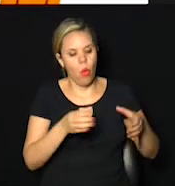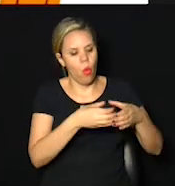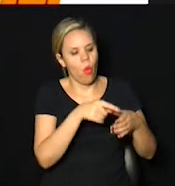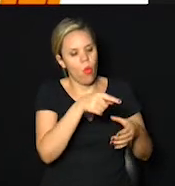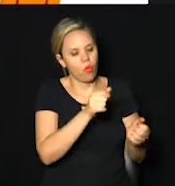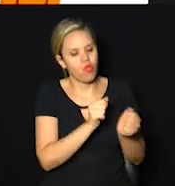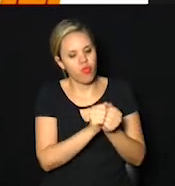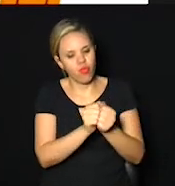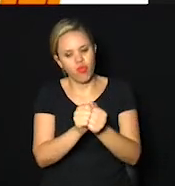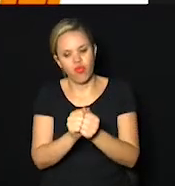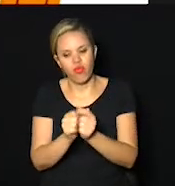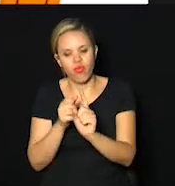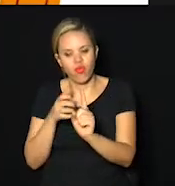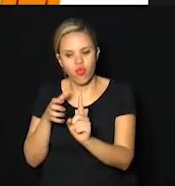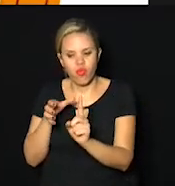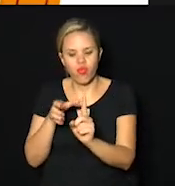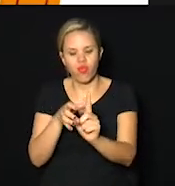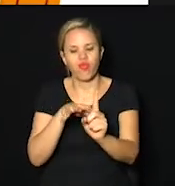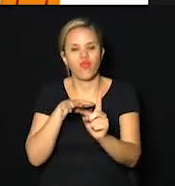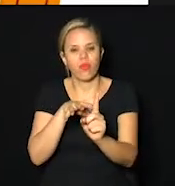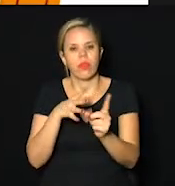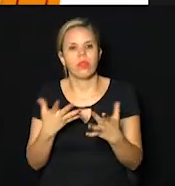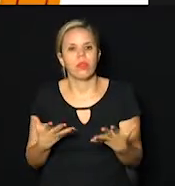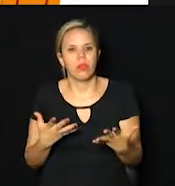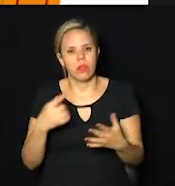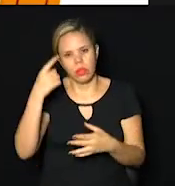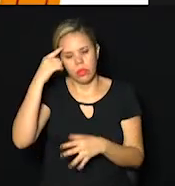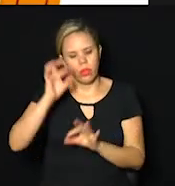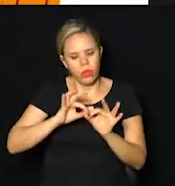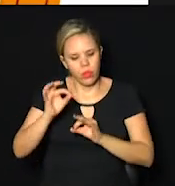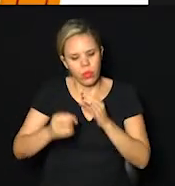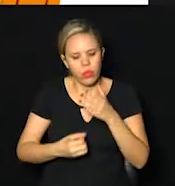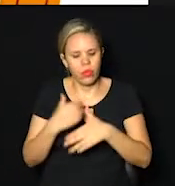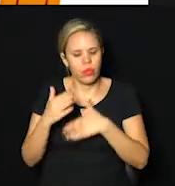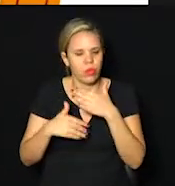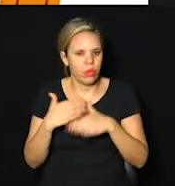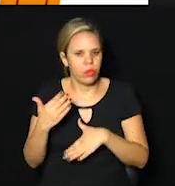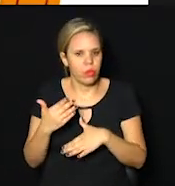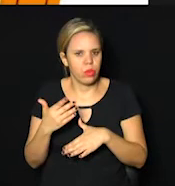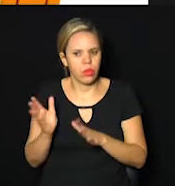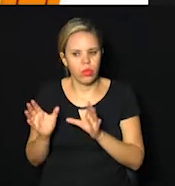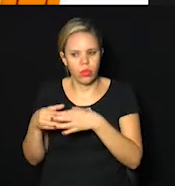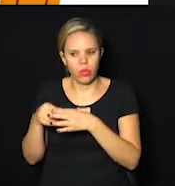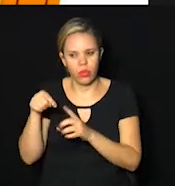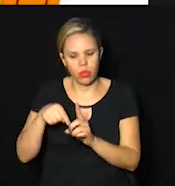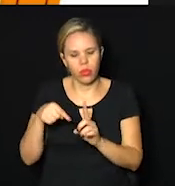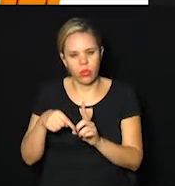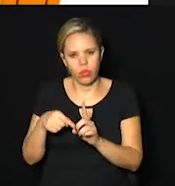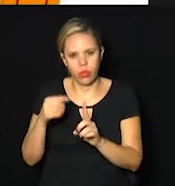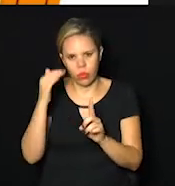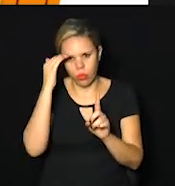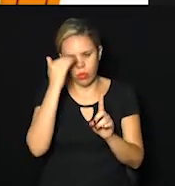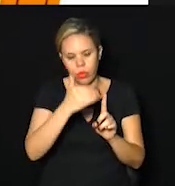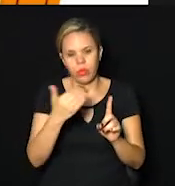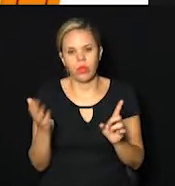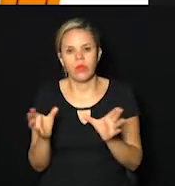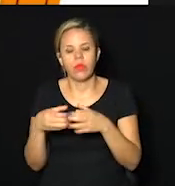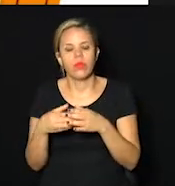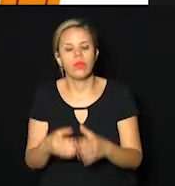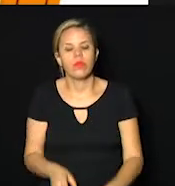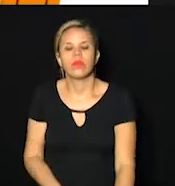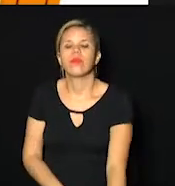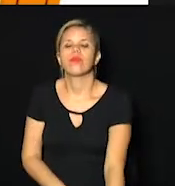o líder, quanto as ideias que já foram desenvolvidas por esse grupo em que essa liderança está, tudo